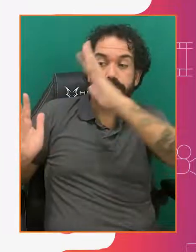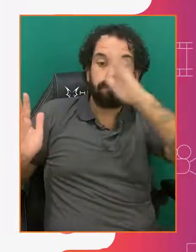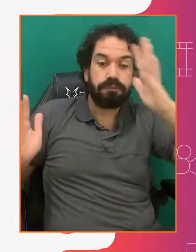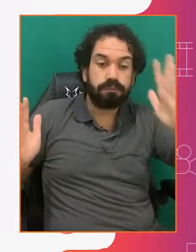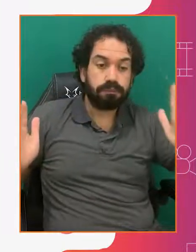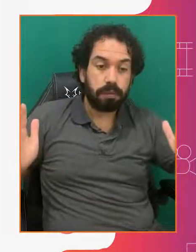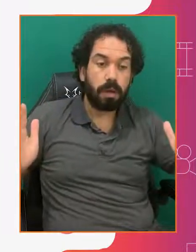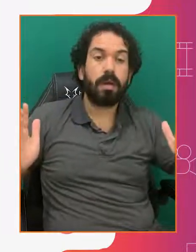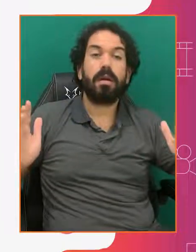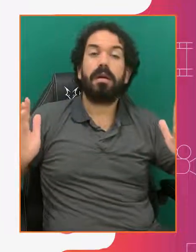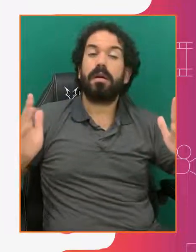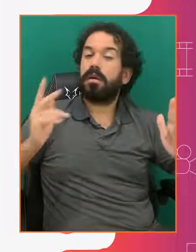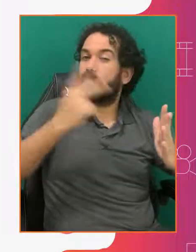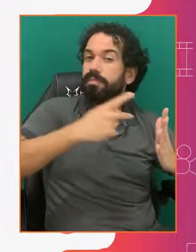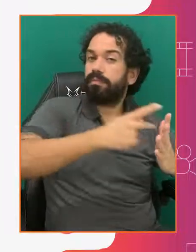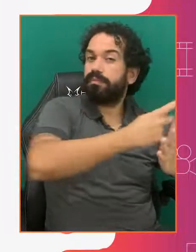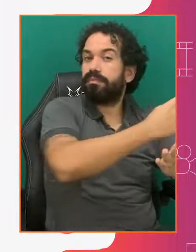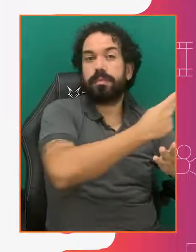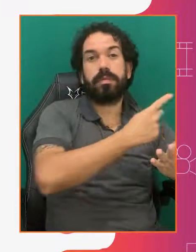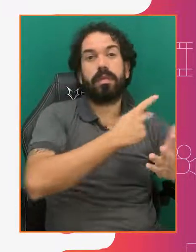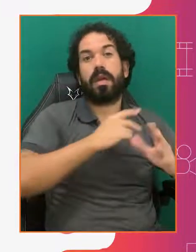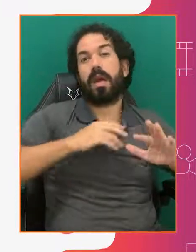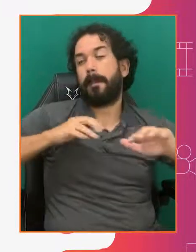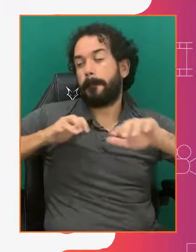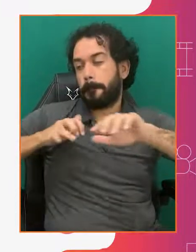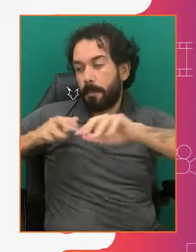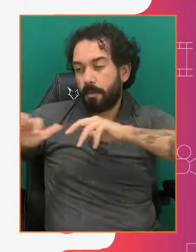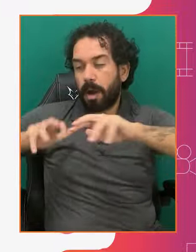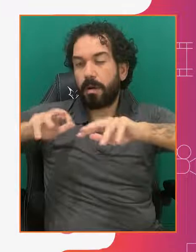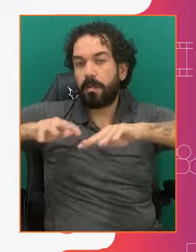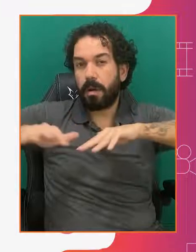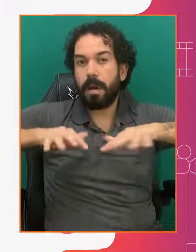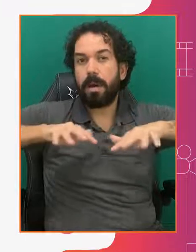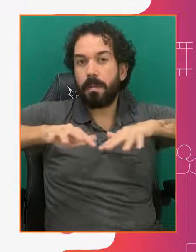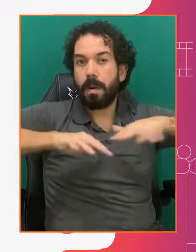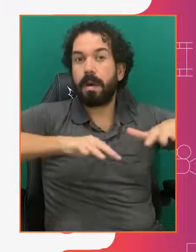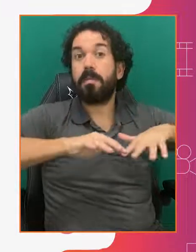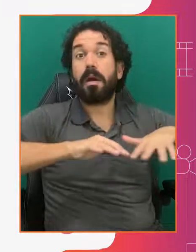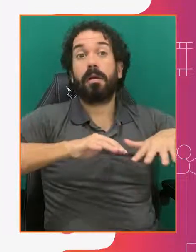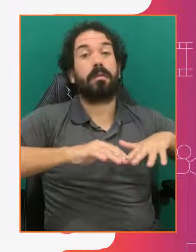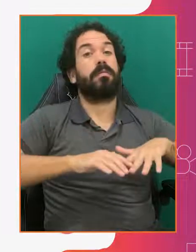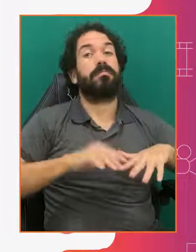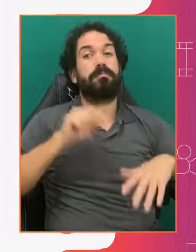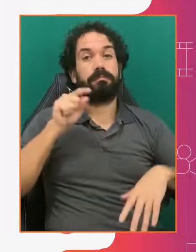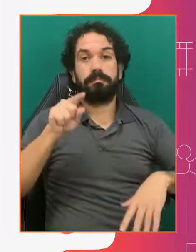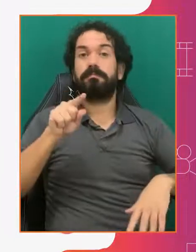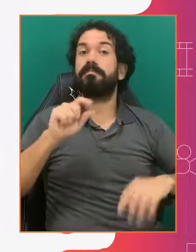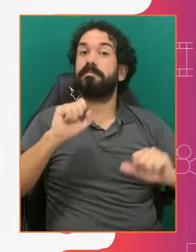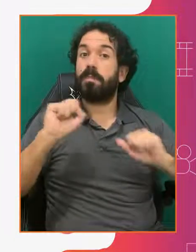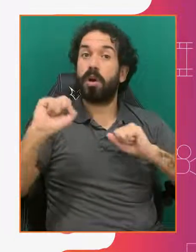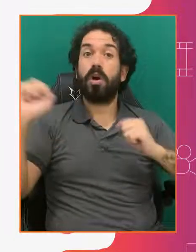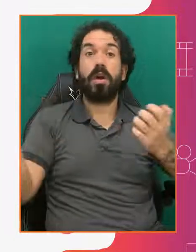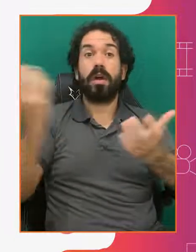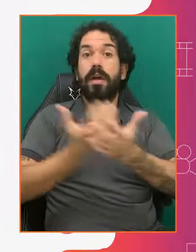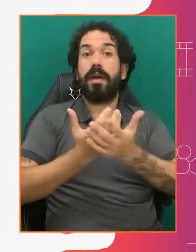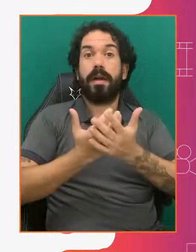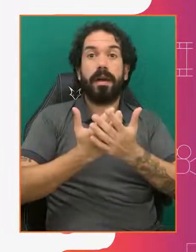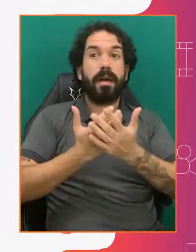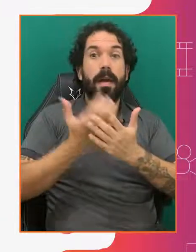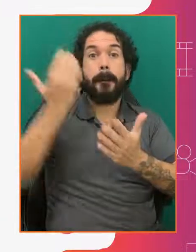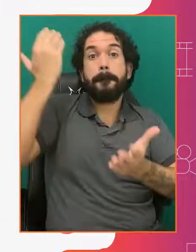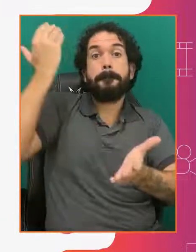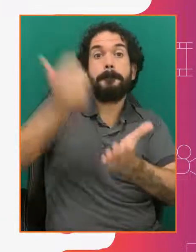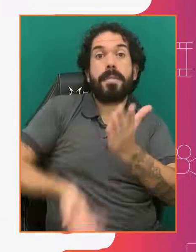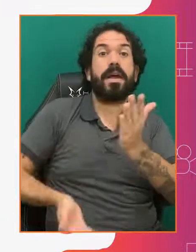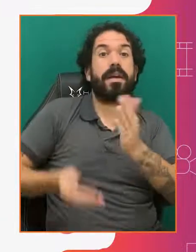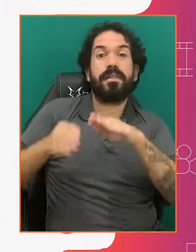numa ação e seguir desenhando compulsivamente, movimento após movimento, é uma coisa que corre o risco de você